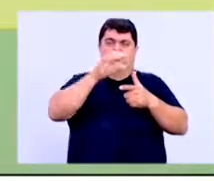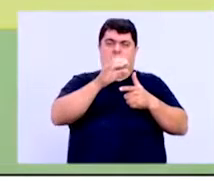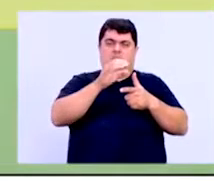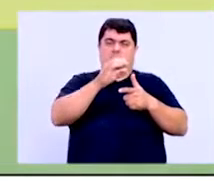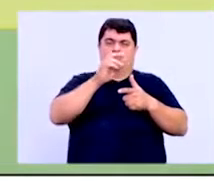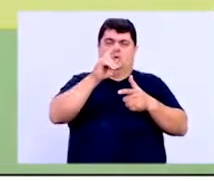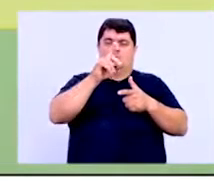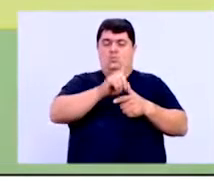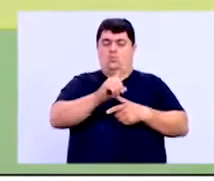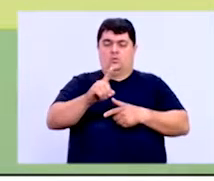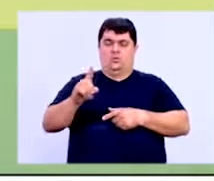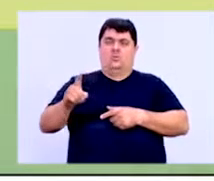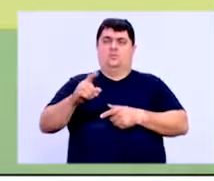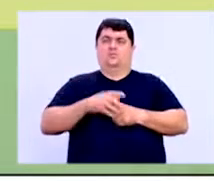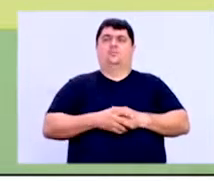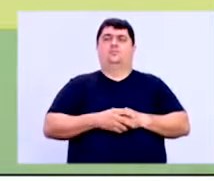unitária.